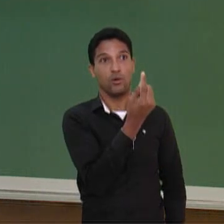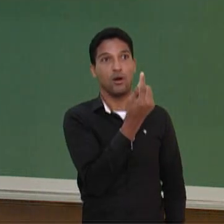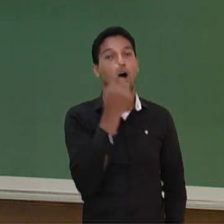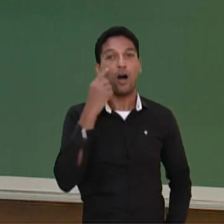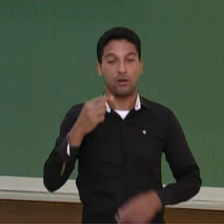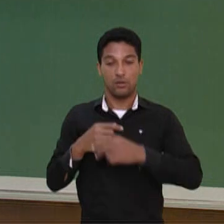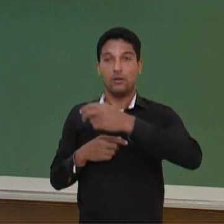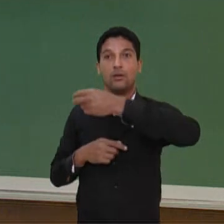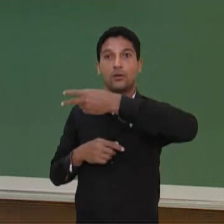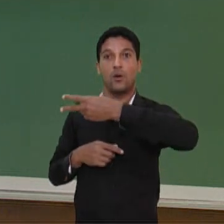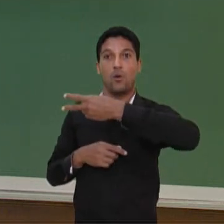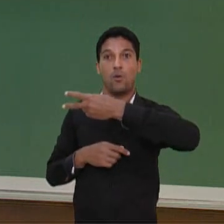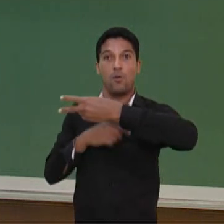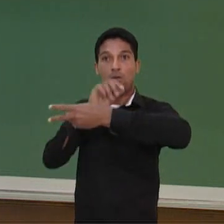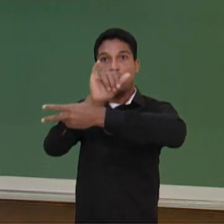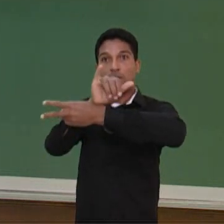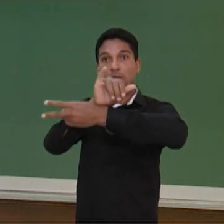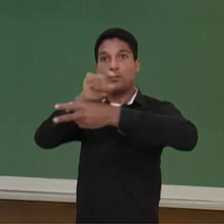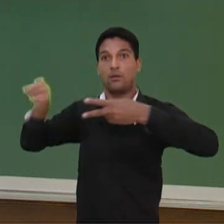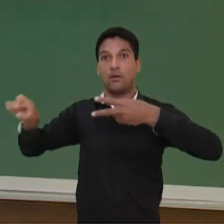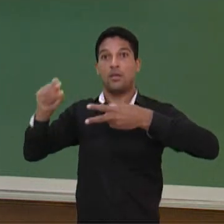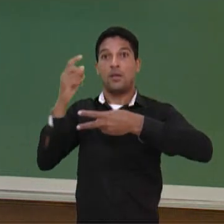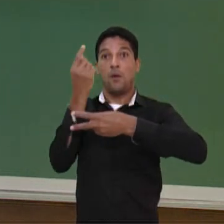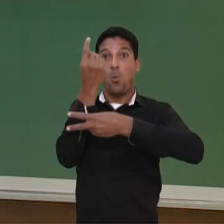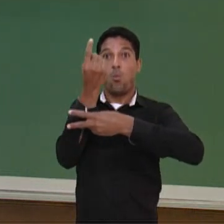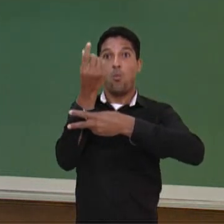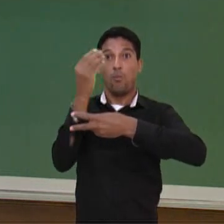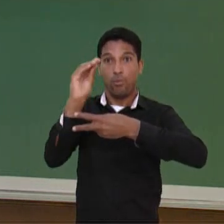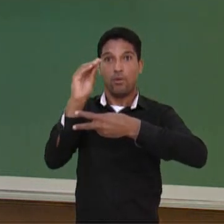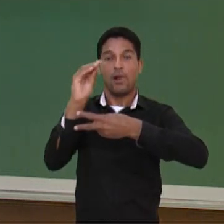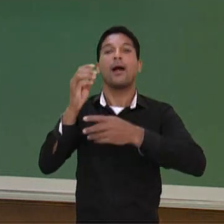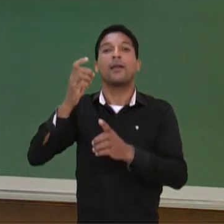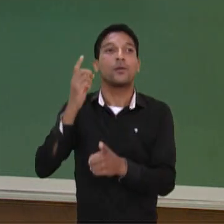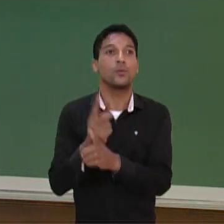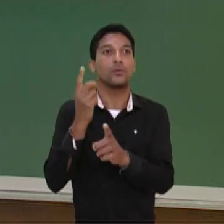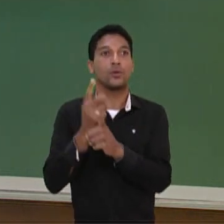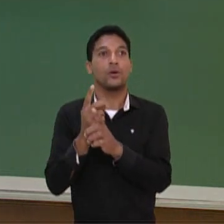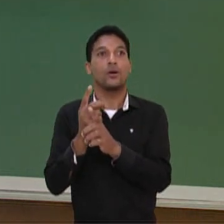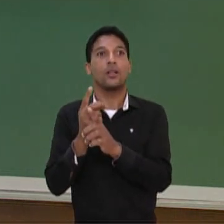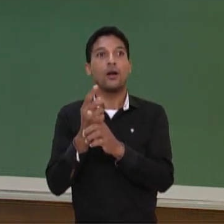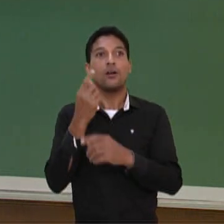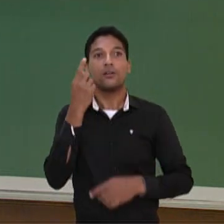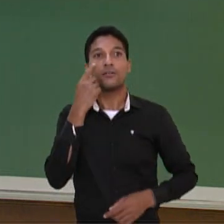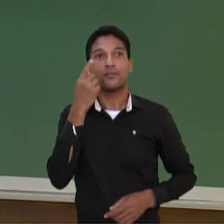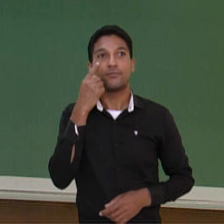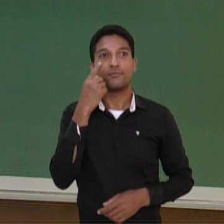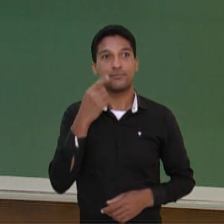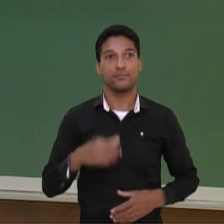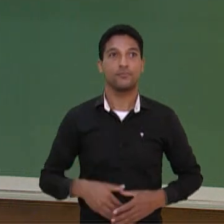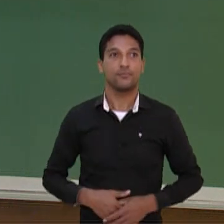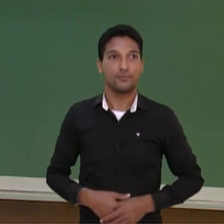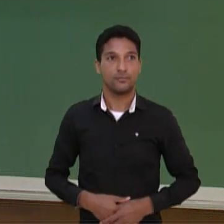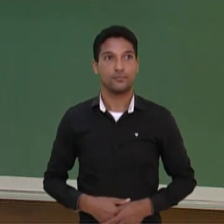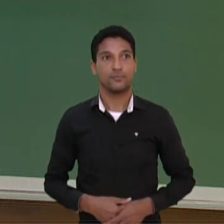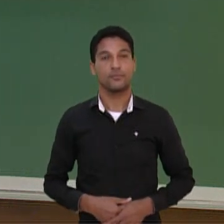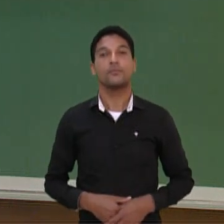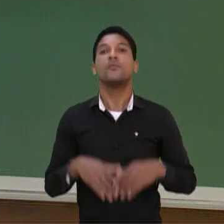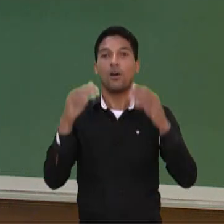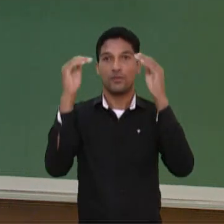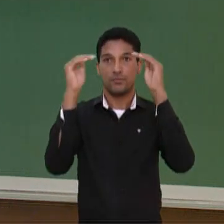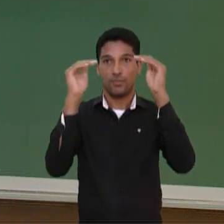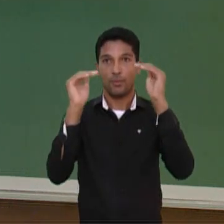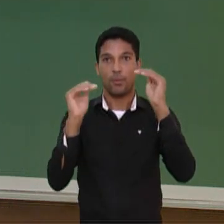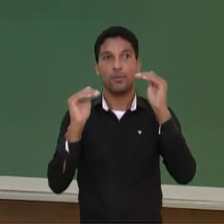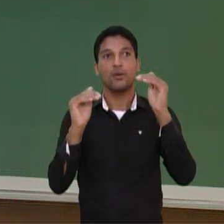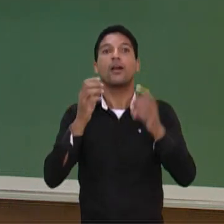na função, eu encontro y igual a 0. E aí já anoto o meu par ordenado. Quando x é igual a 2, o meu y é igual a menos